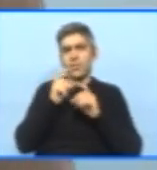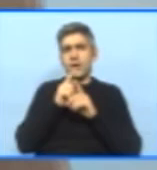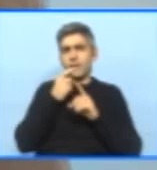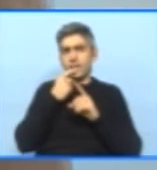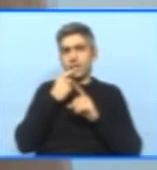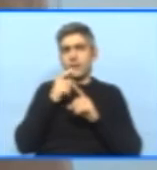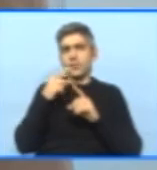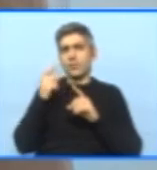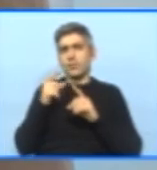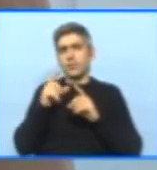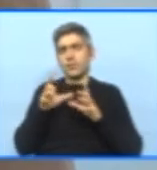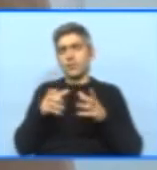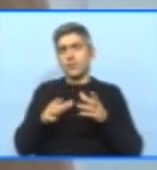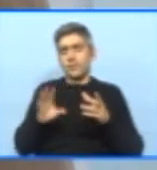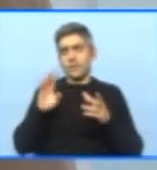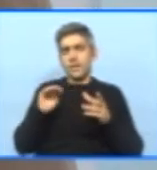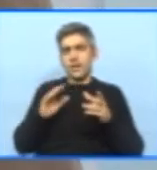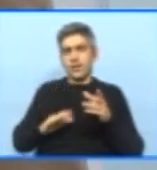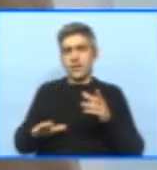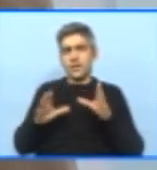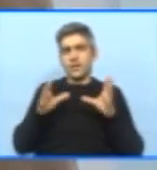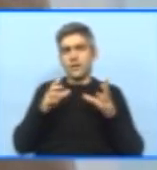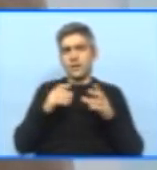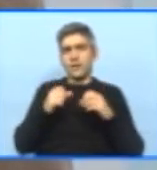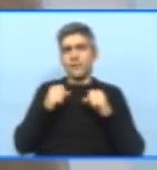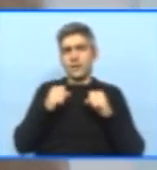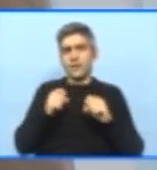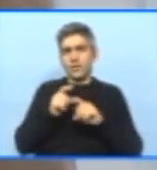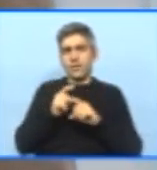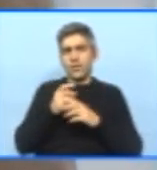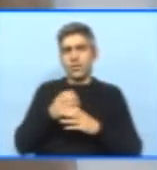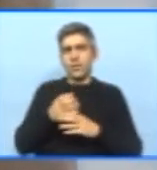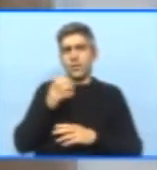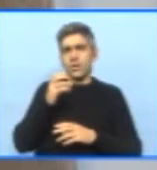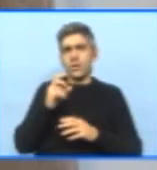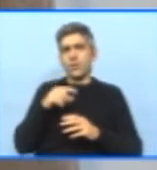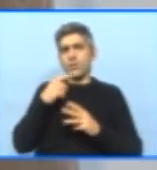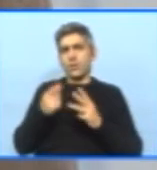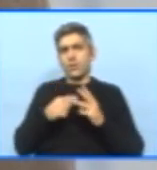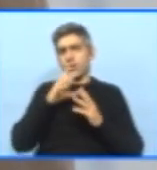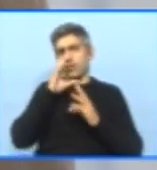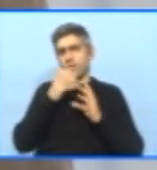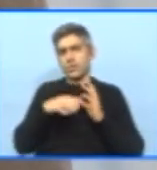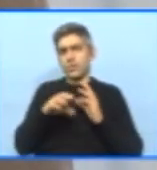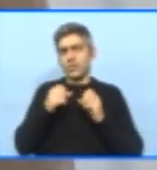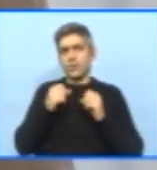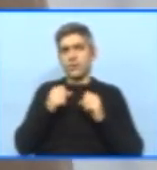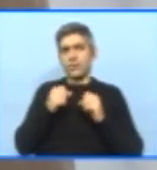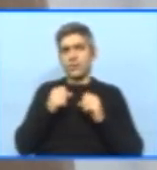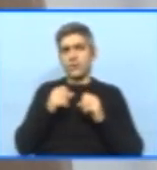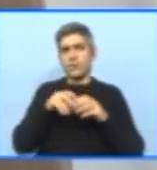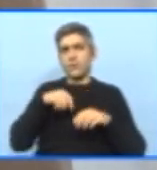perna, diz, o elefante é forte como uma coluna. O outro agarra-se à tromba e diz, é forte,